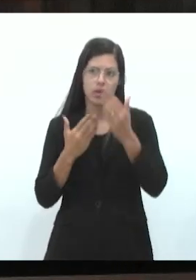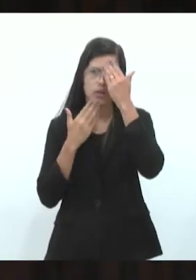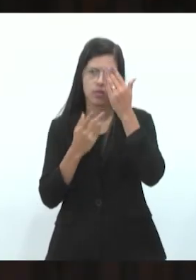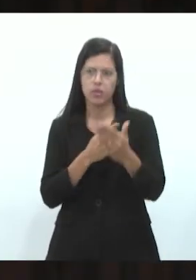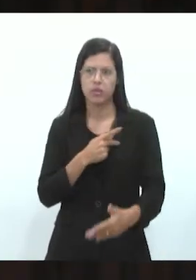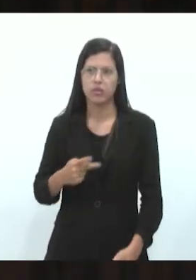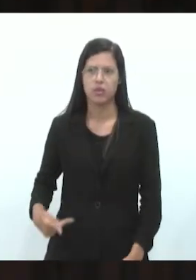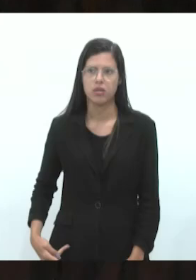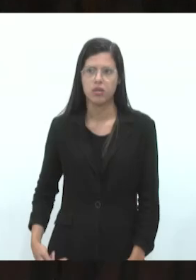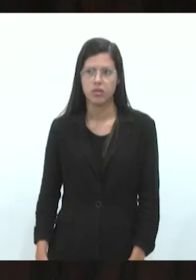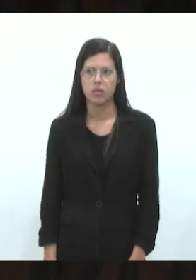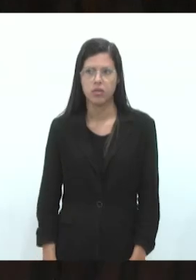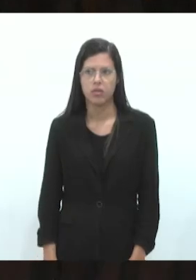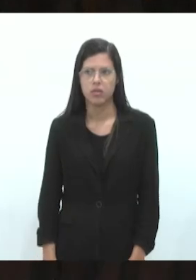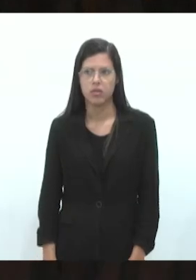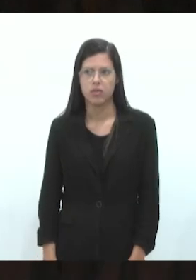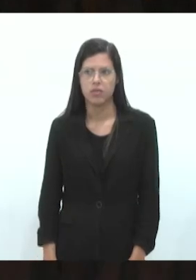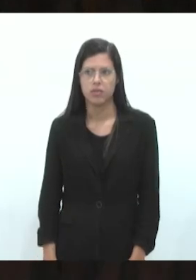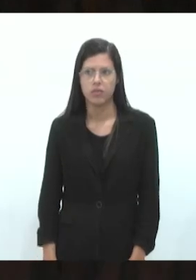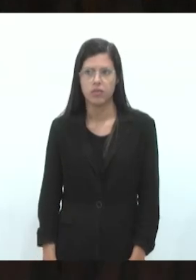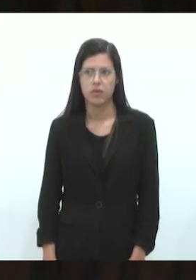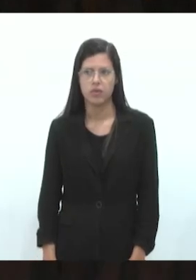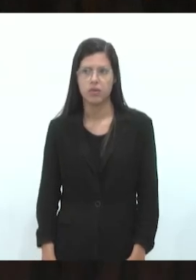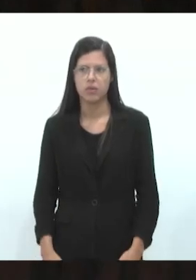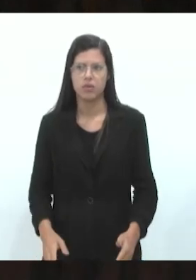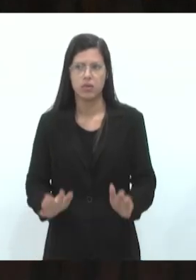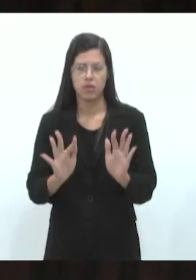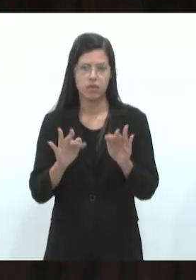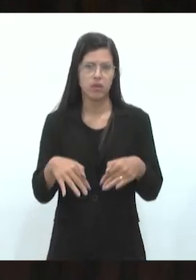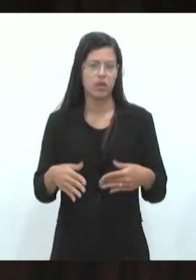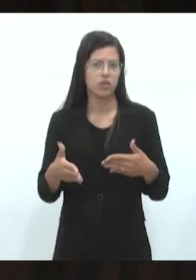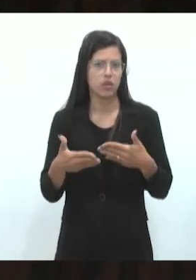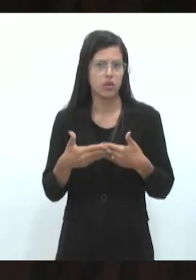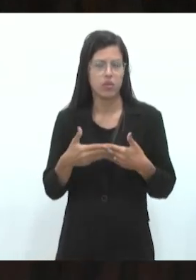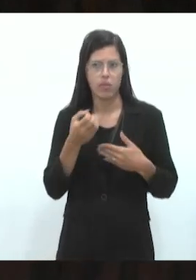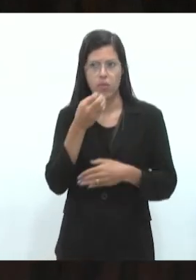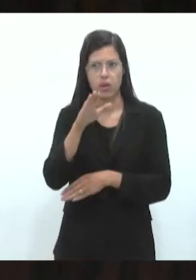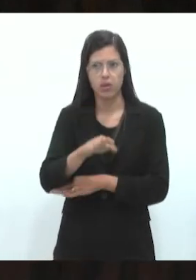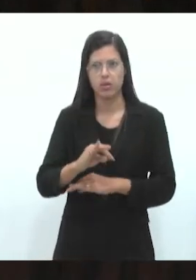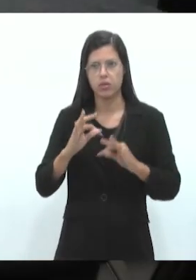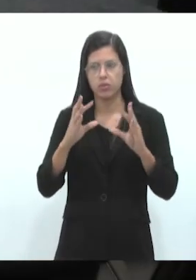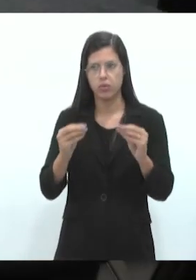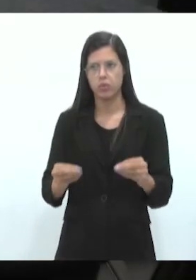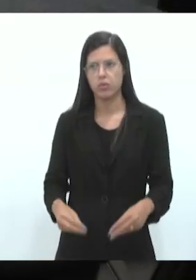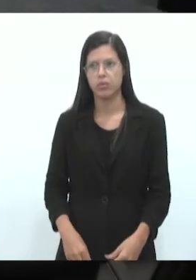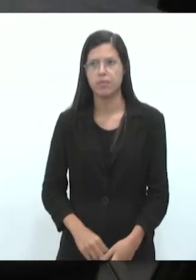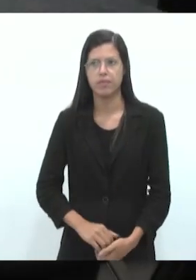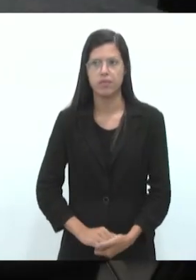Está encerrada a sessão. Boa tarde a todos.